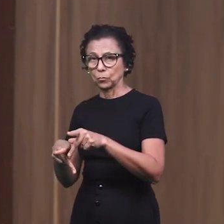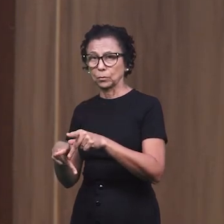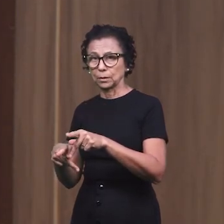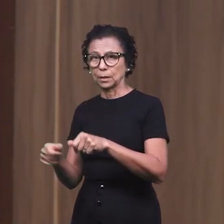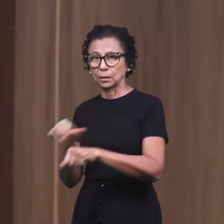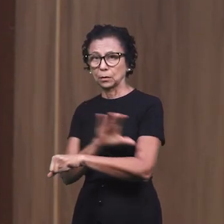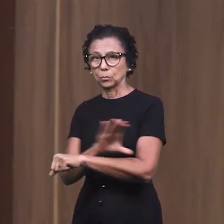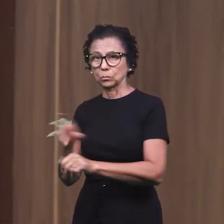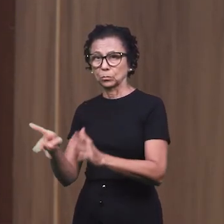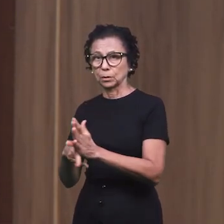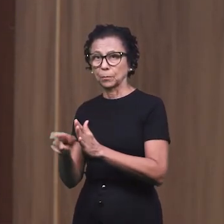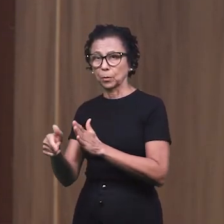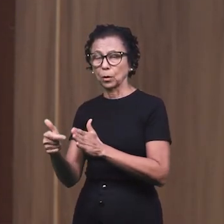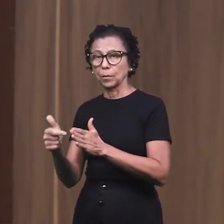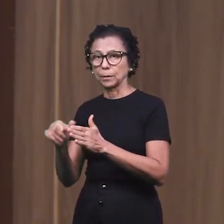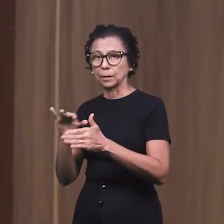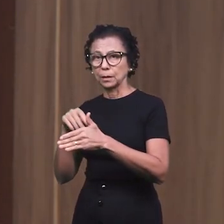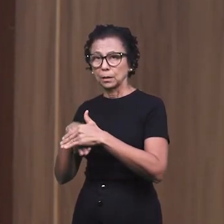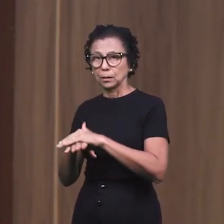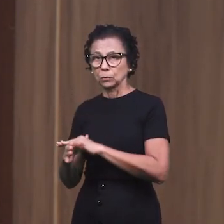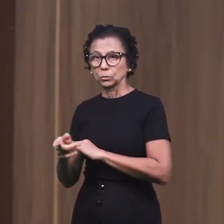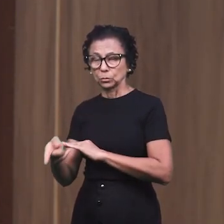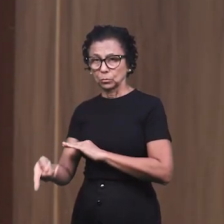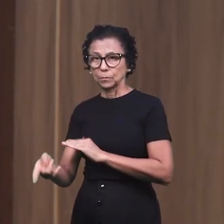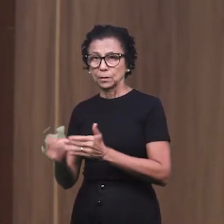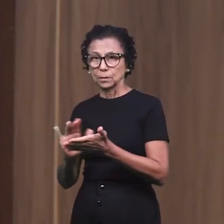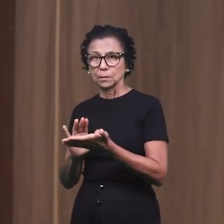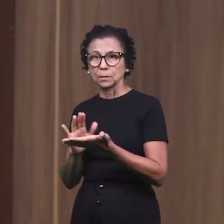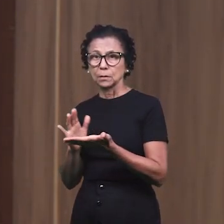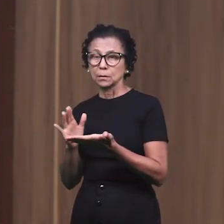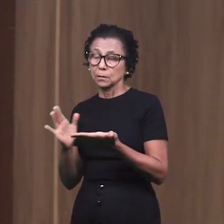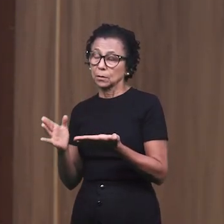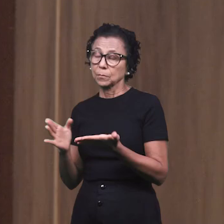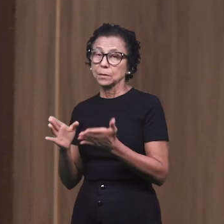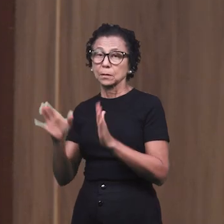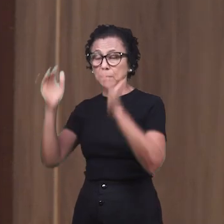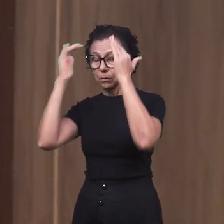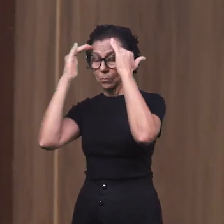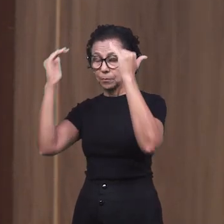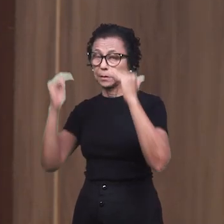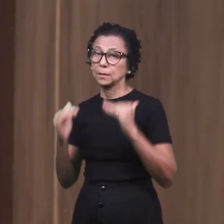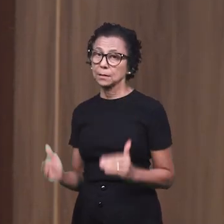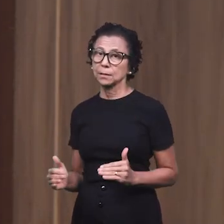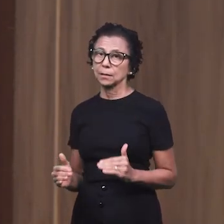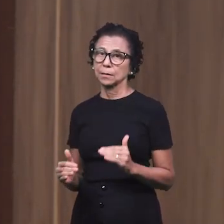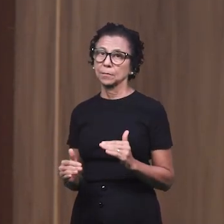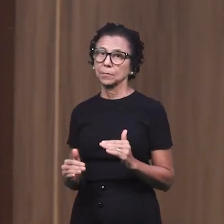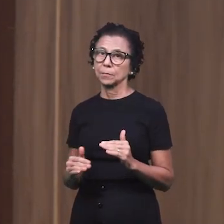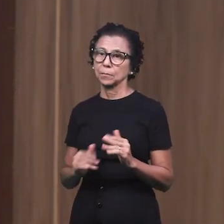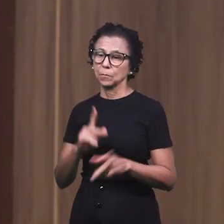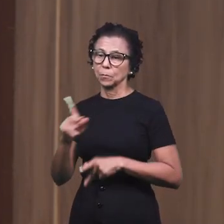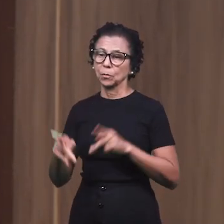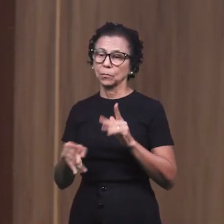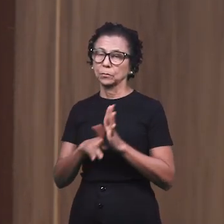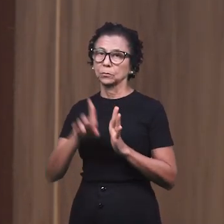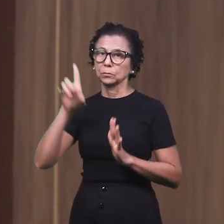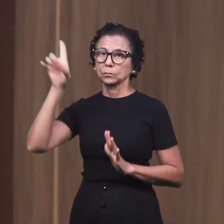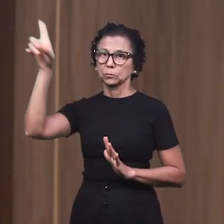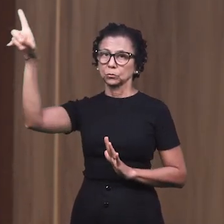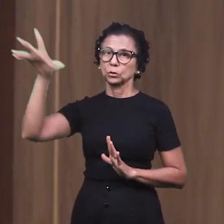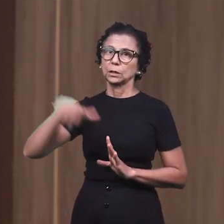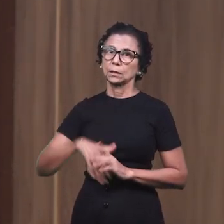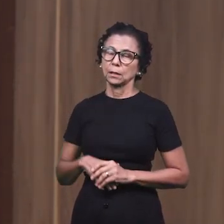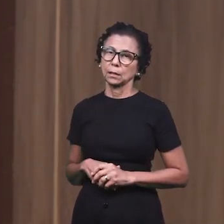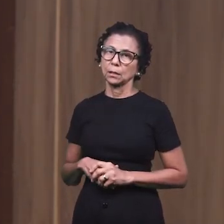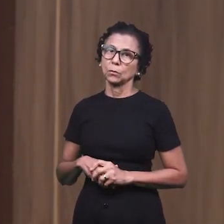povo, da sua localidade. Ele tem que cumprir tudo aquilo que está estabelecido. Sabe por quê? Porque é o povo de Deus, a lei do Senhor, que estava posta